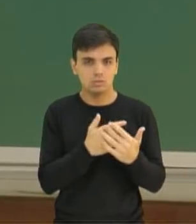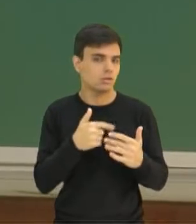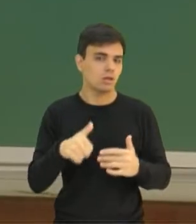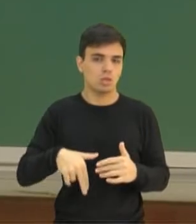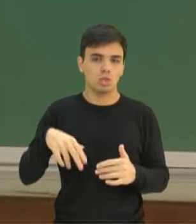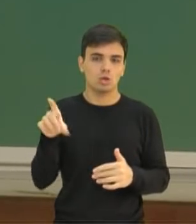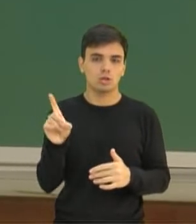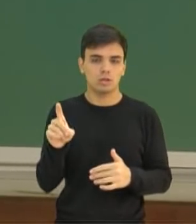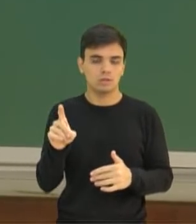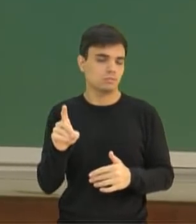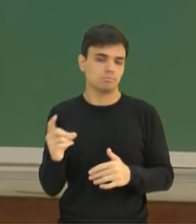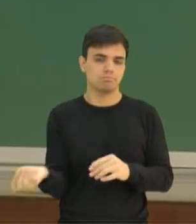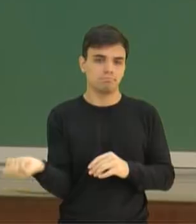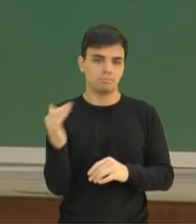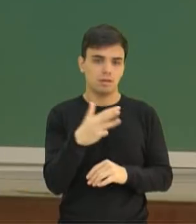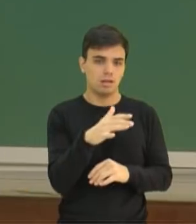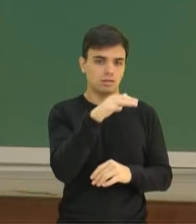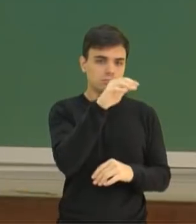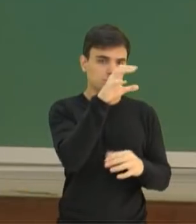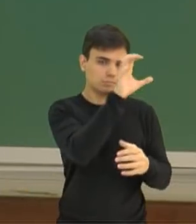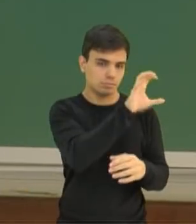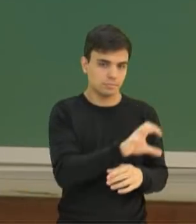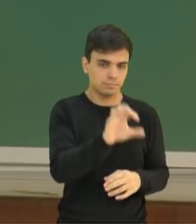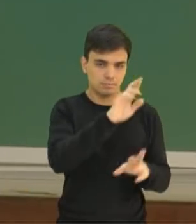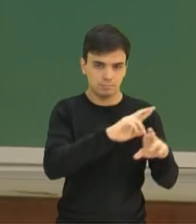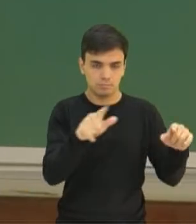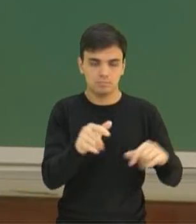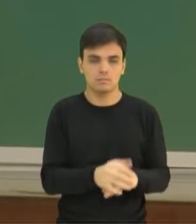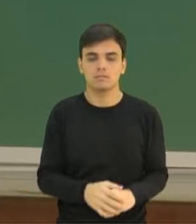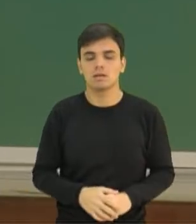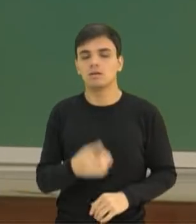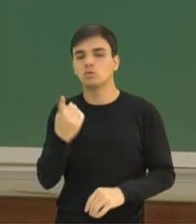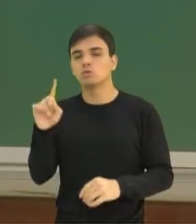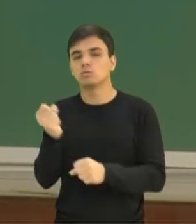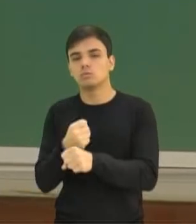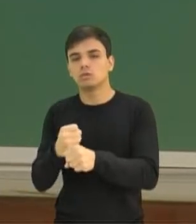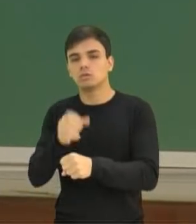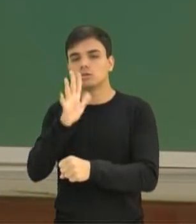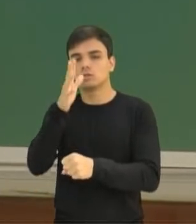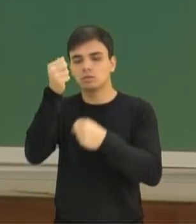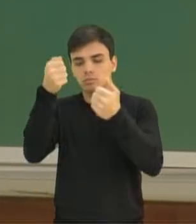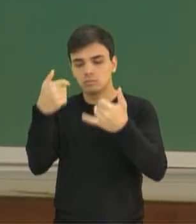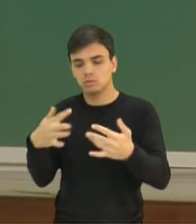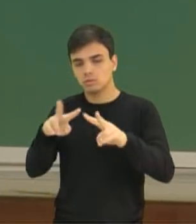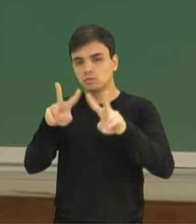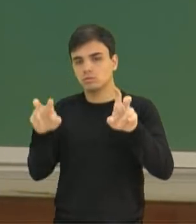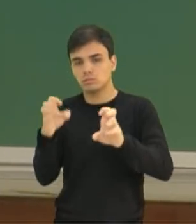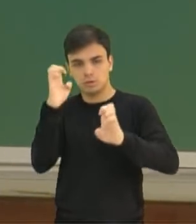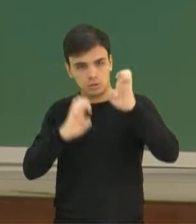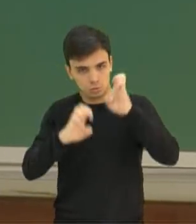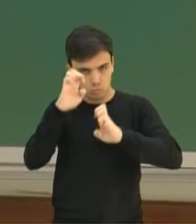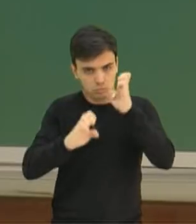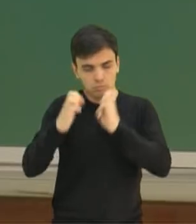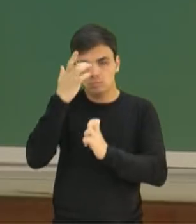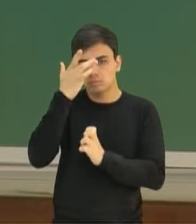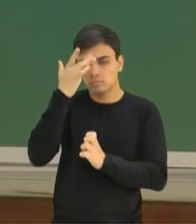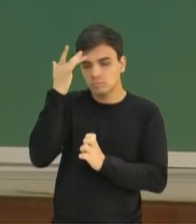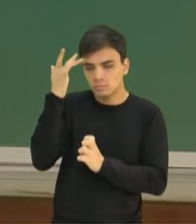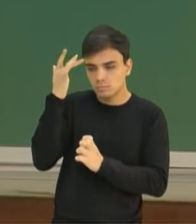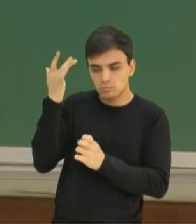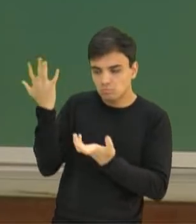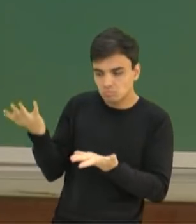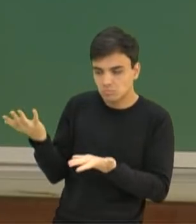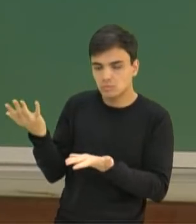Brasil, certo? Nos últimos anos, então a gente já tinha falado que a indústria ganha ali um